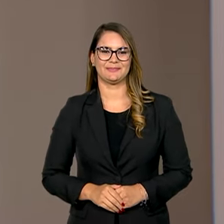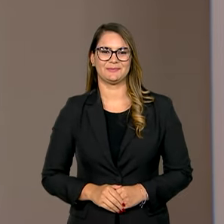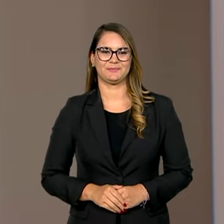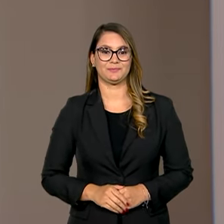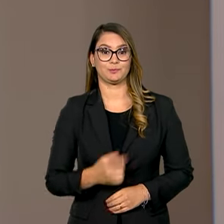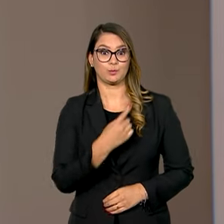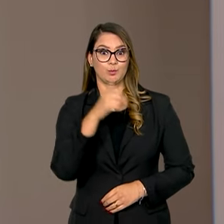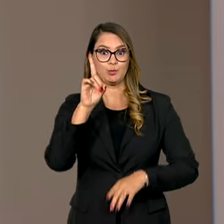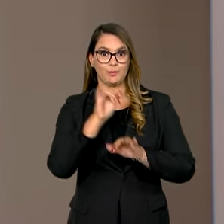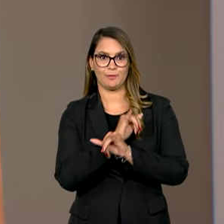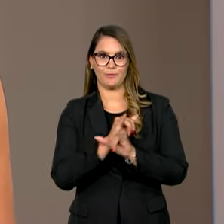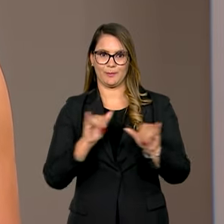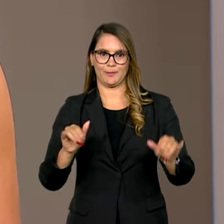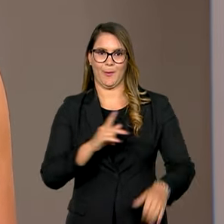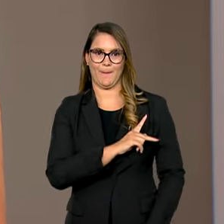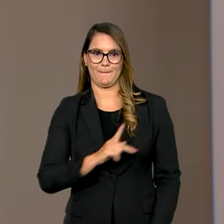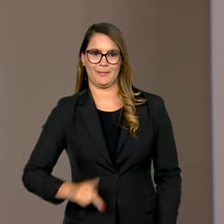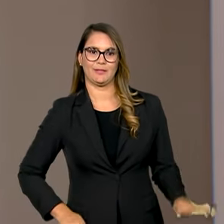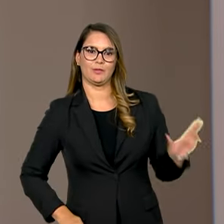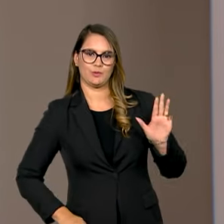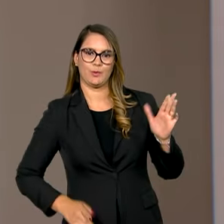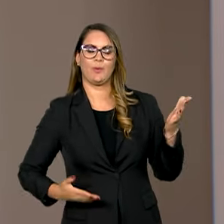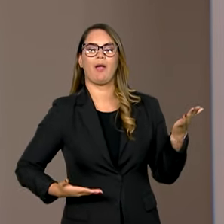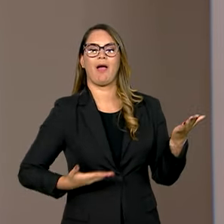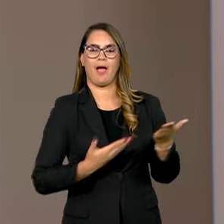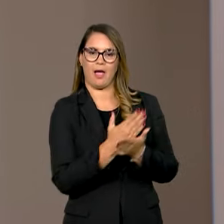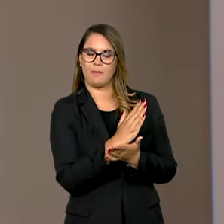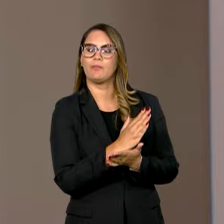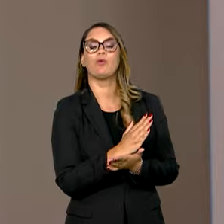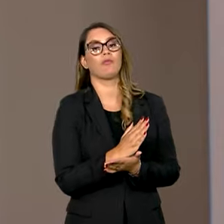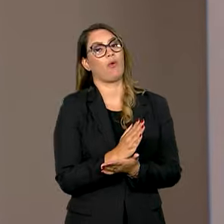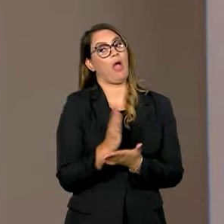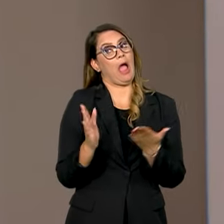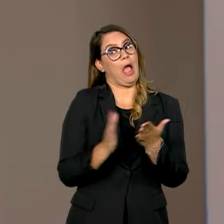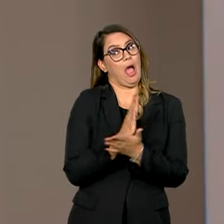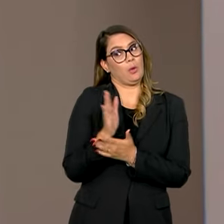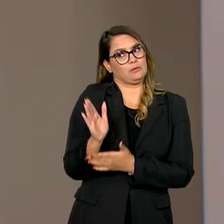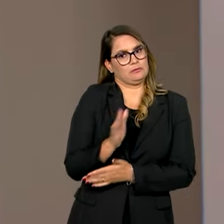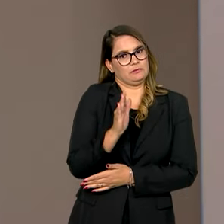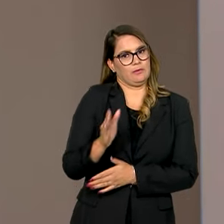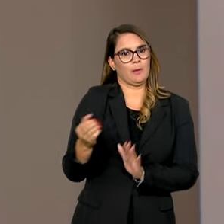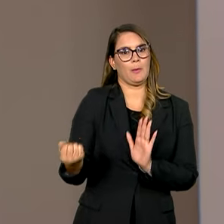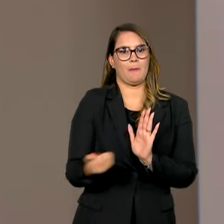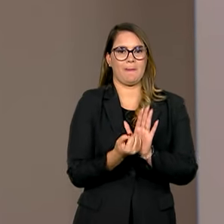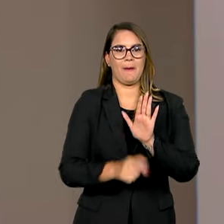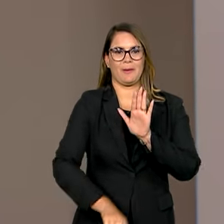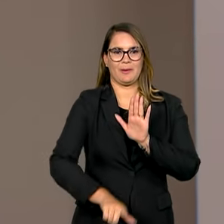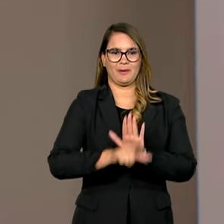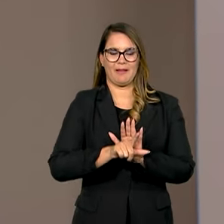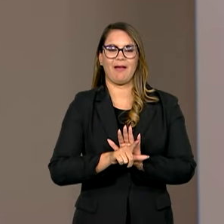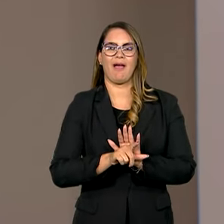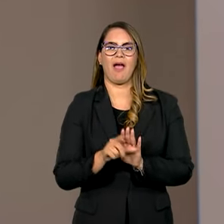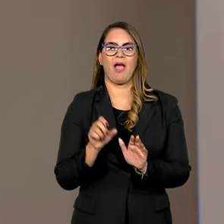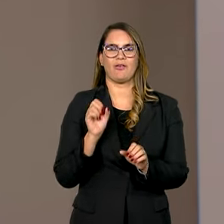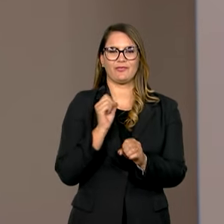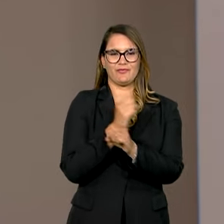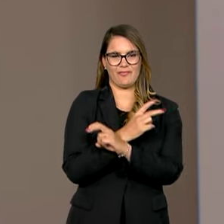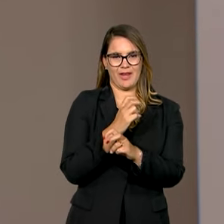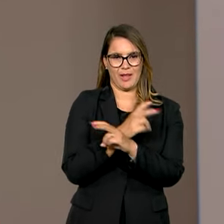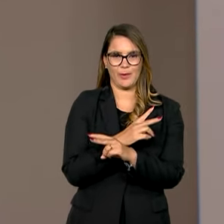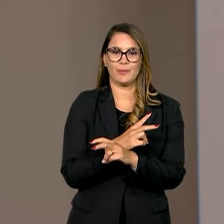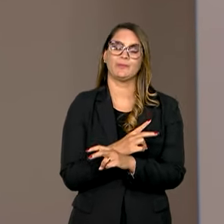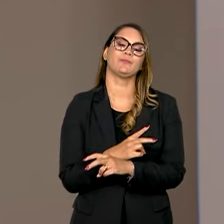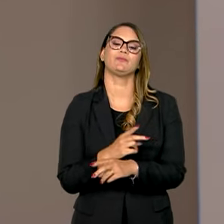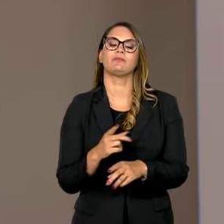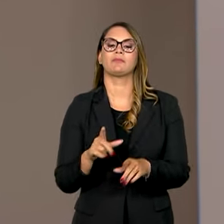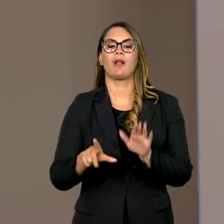e uma última informação o presidente Lula sancionou com vetos o novo Marco legal de agrotóxicos a lei trata